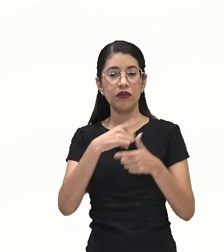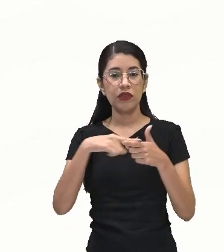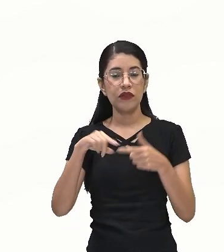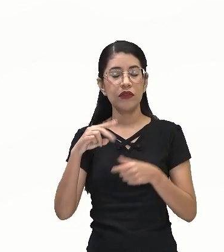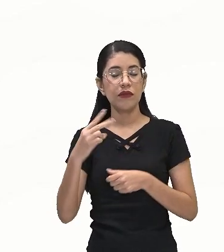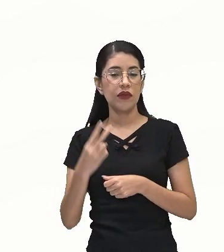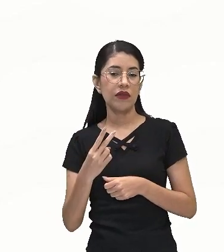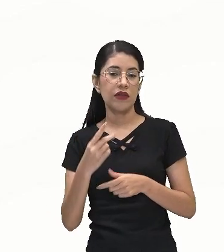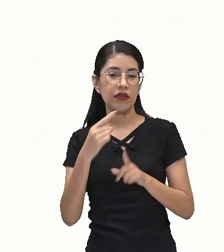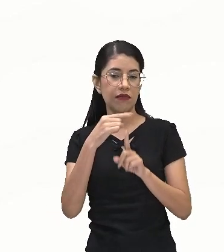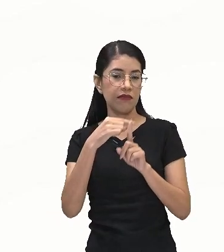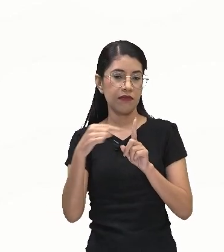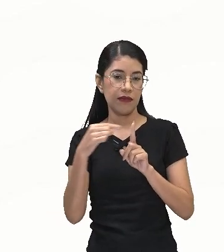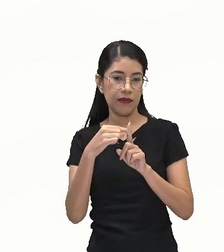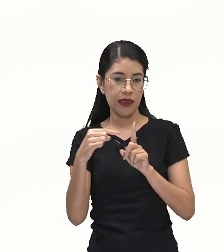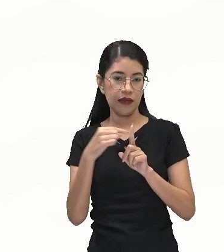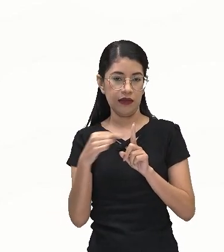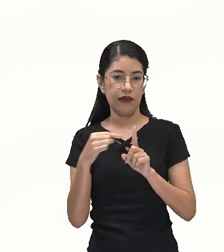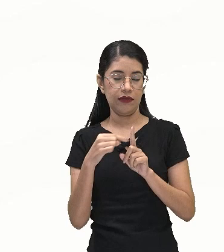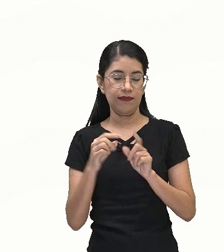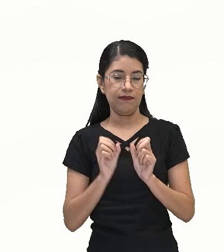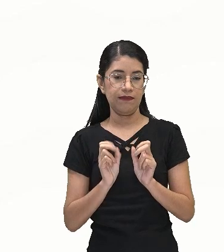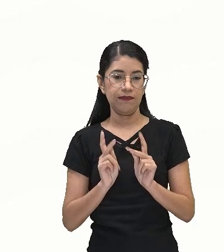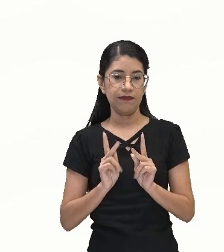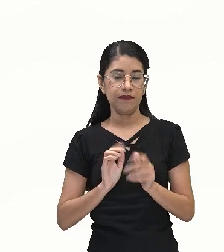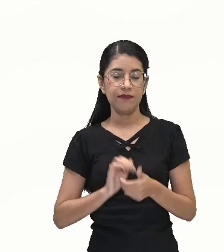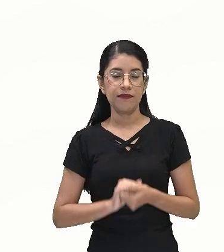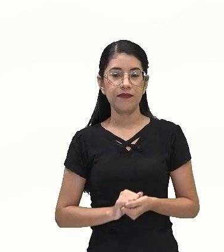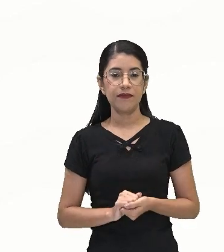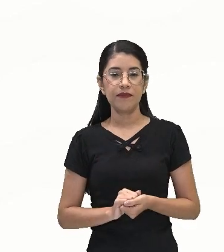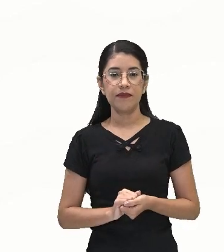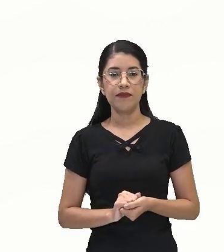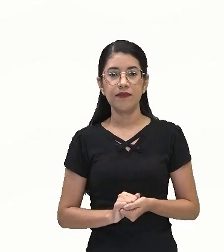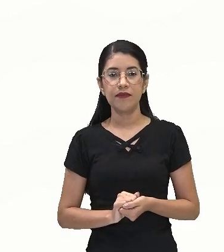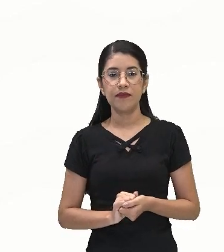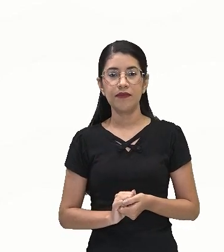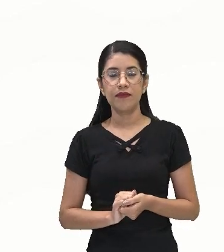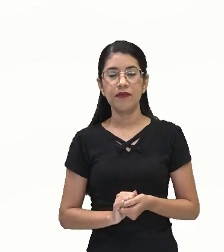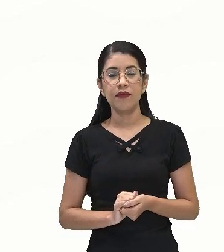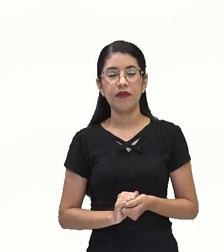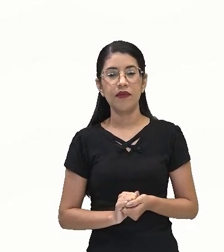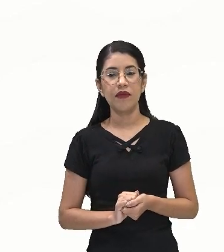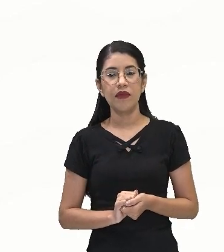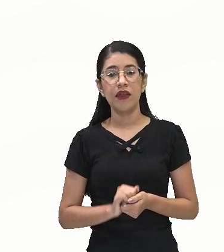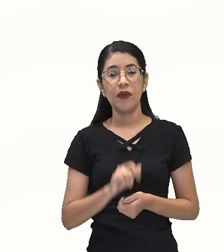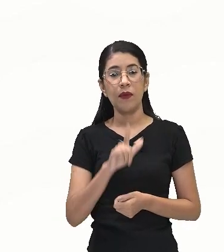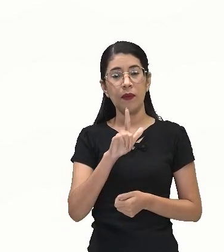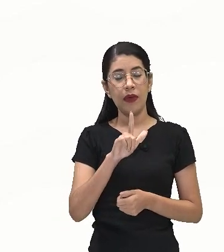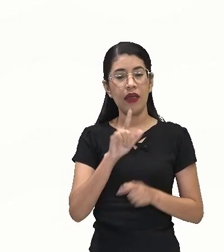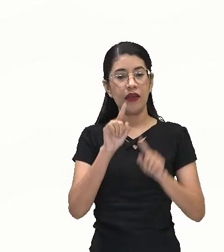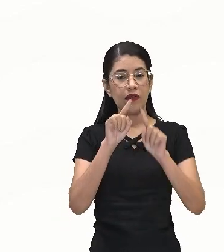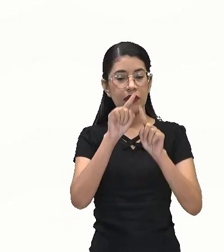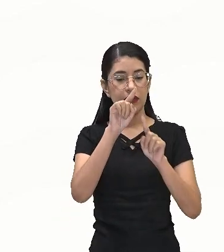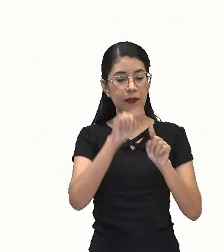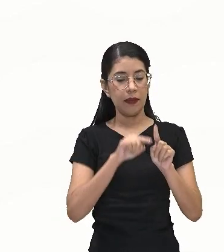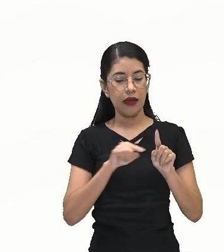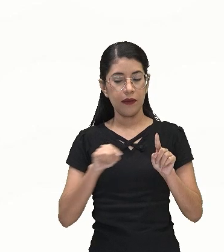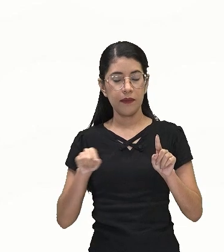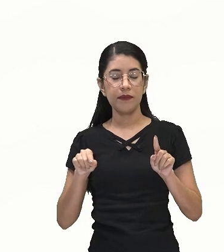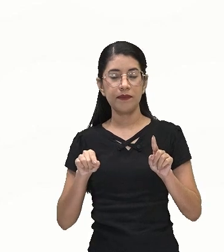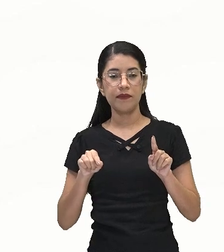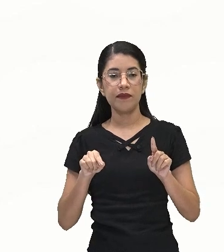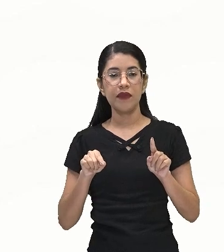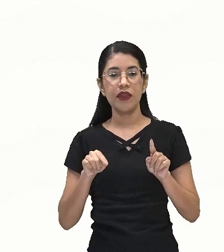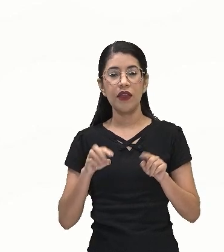fosse a metade do meu perímetro. Tudo bem? Deu para entender? L vai ser a medida do lado, o M vai ser